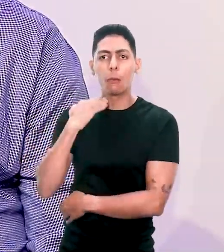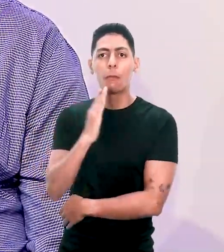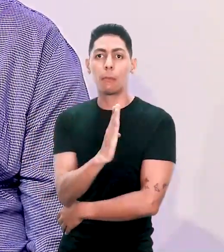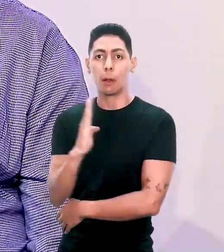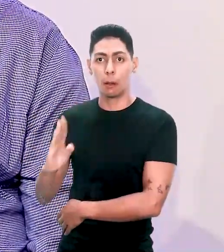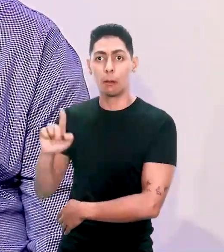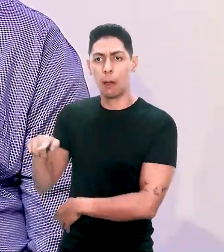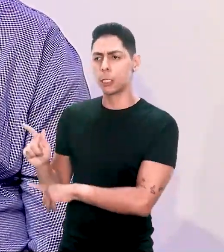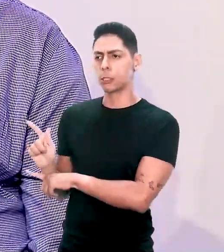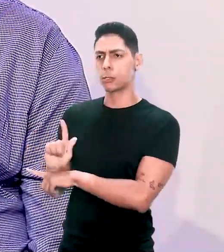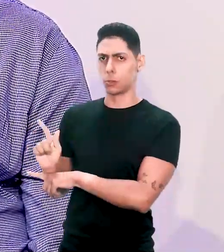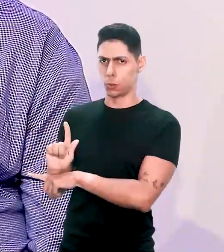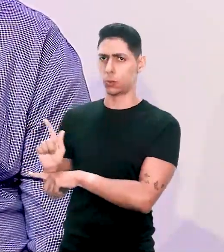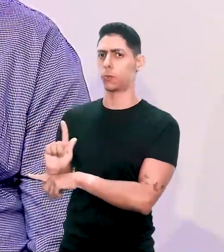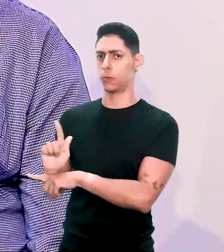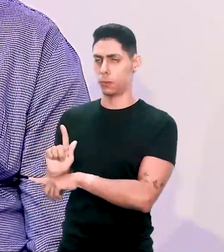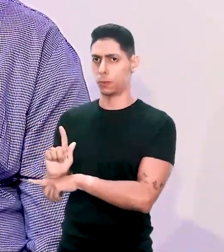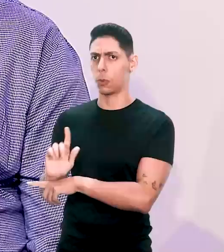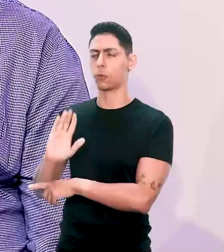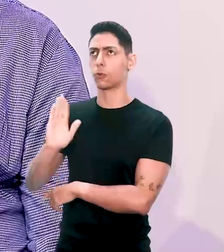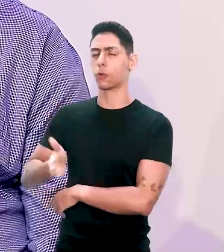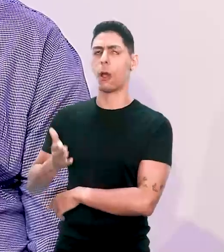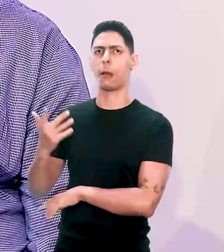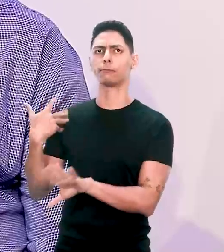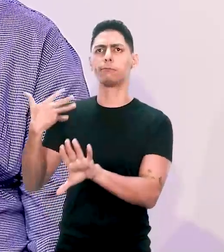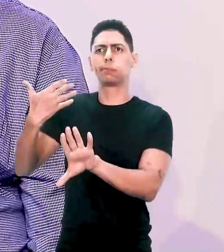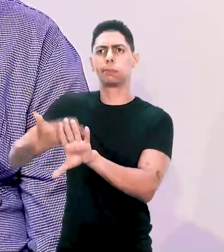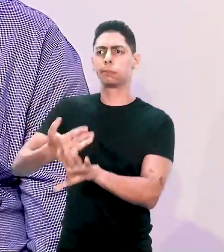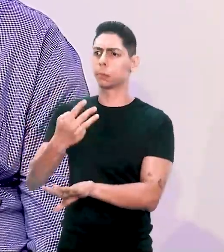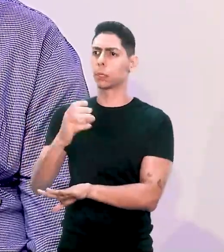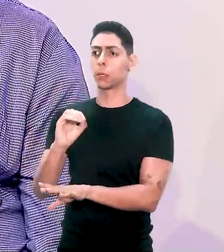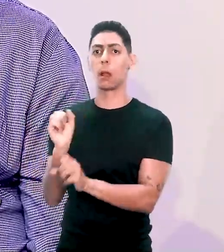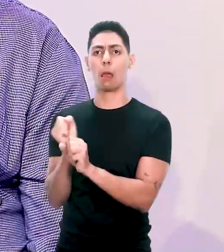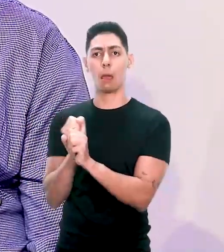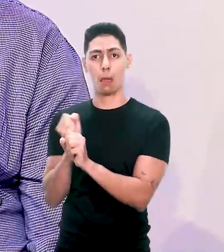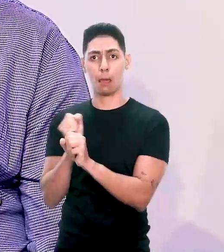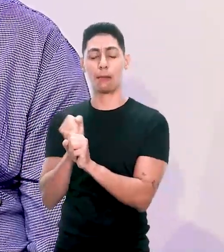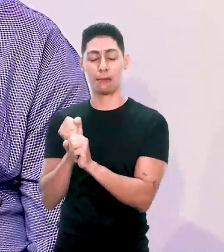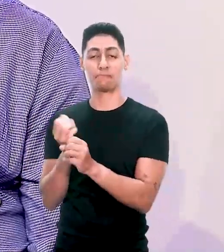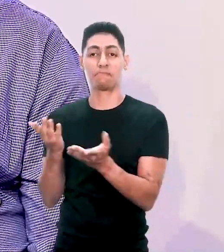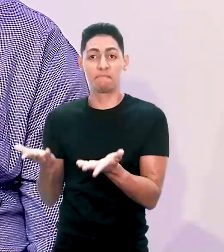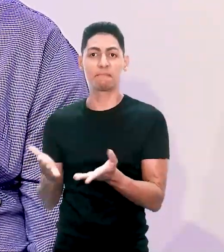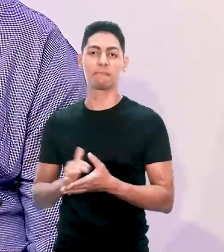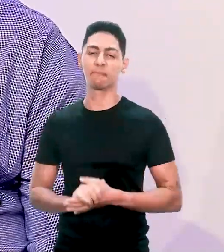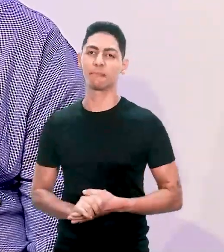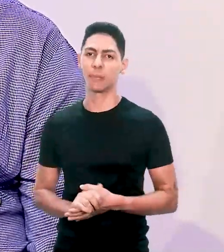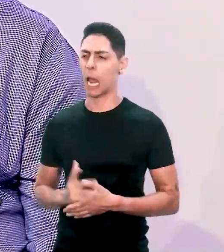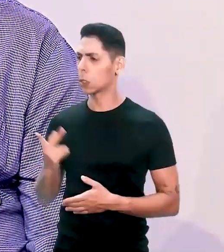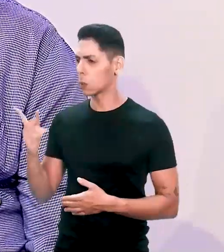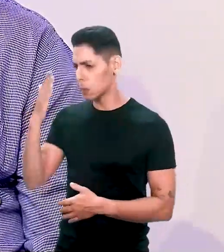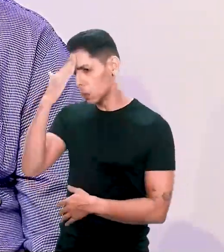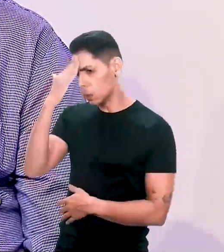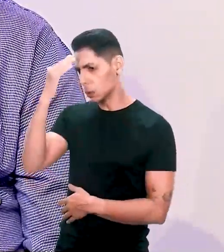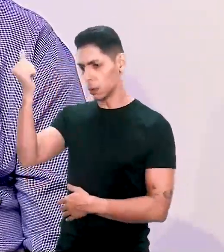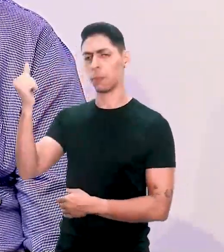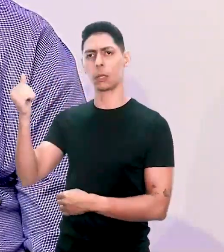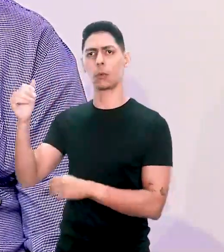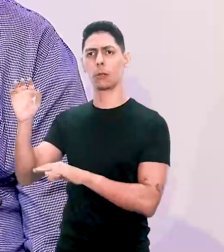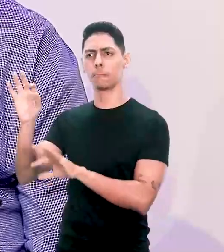como gestor, aí há 30 anos, e vem emprestando essa sua sabedoria, esse